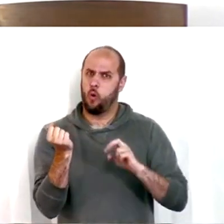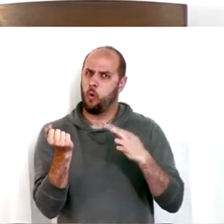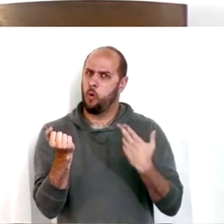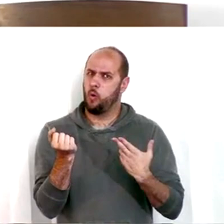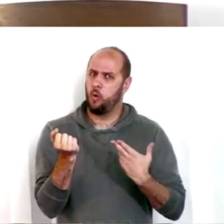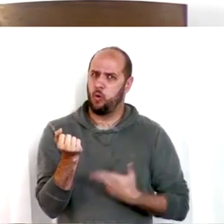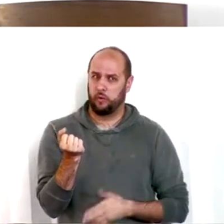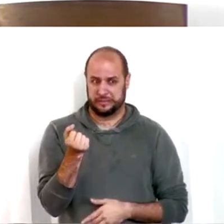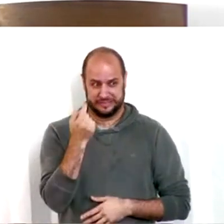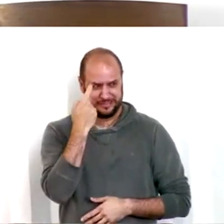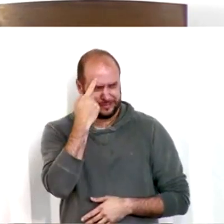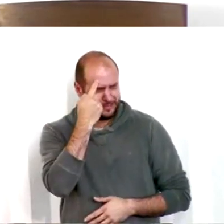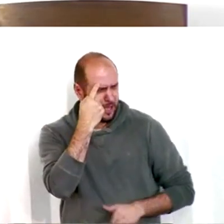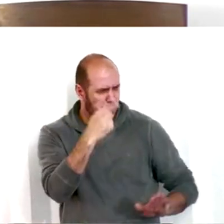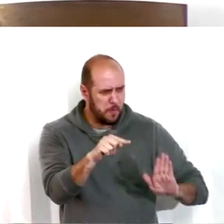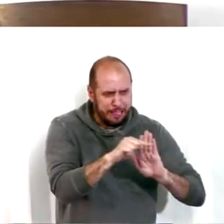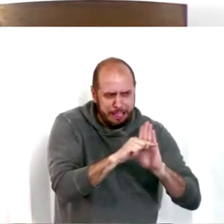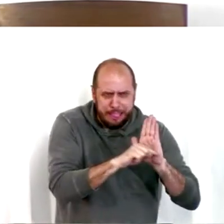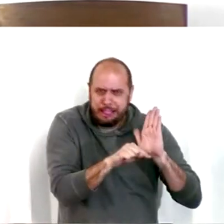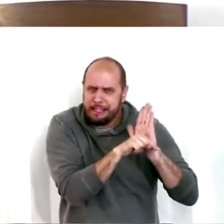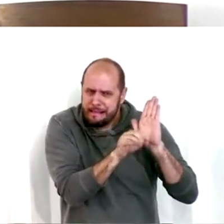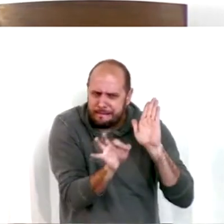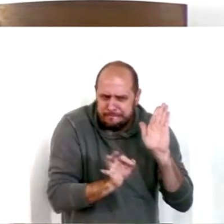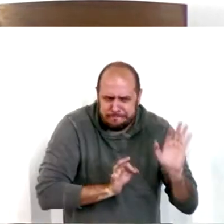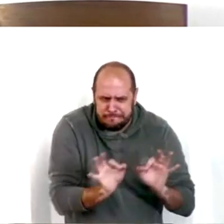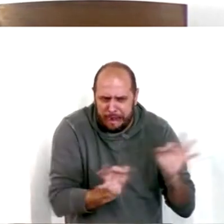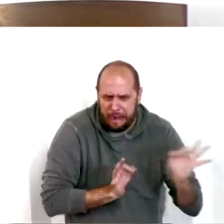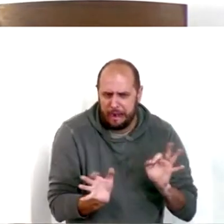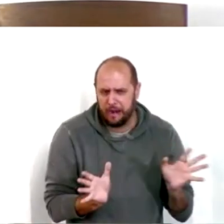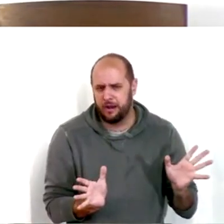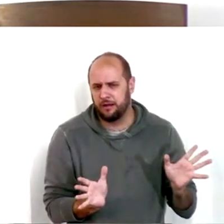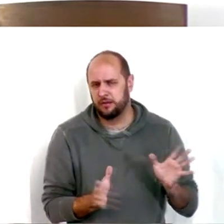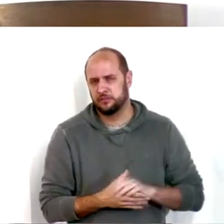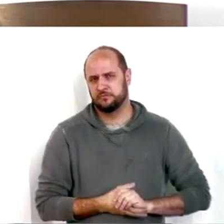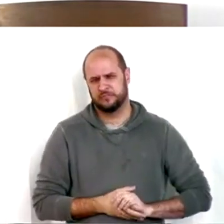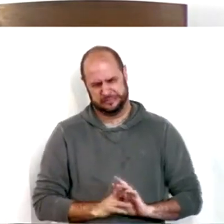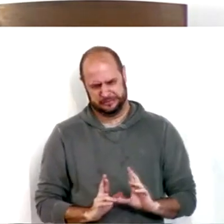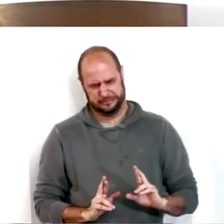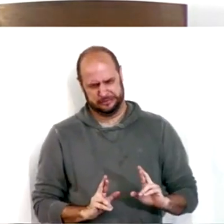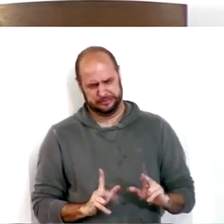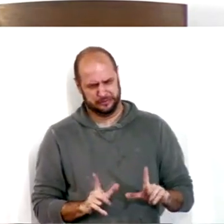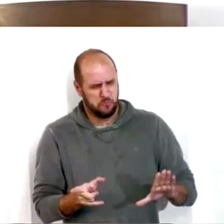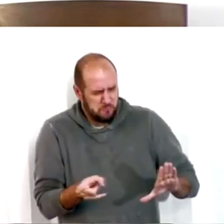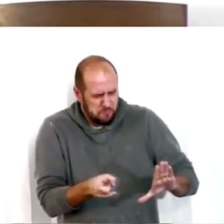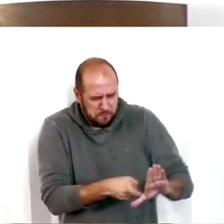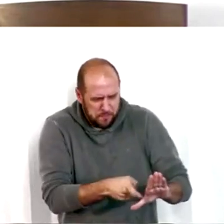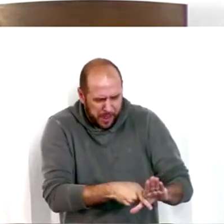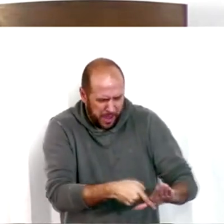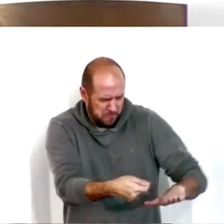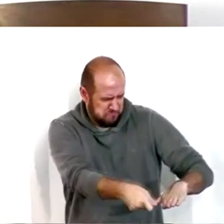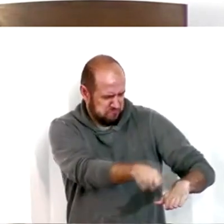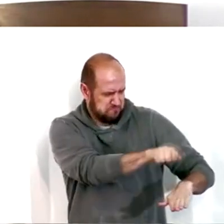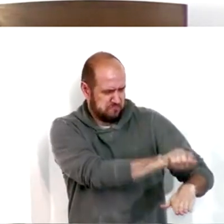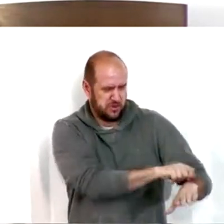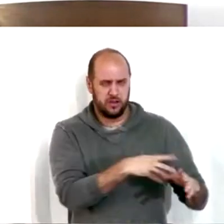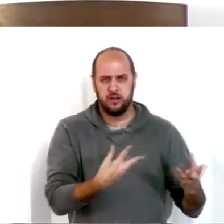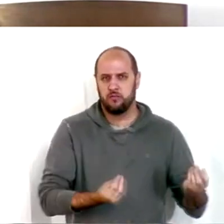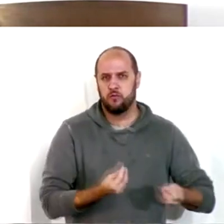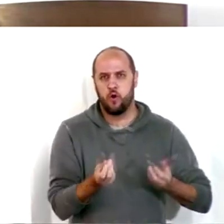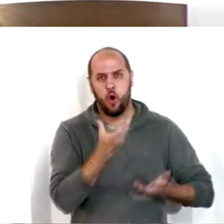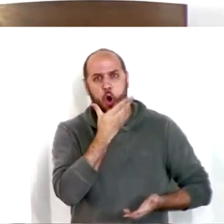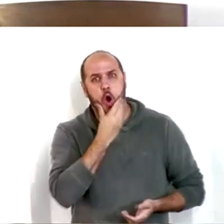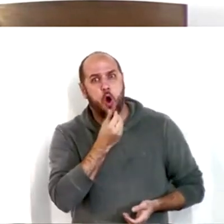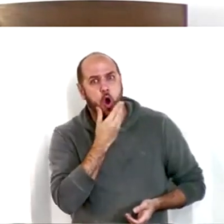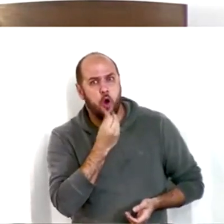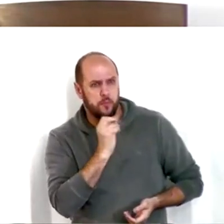um esquema, um plano? E que estranho esse negócio de descobrir os pés de um